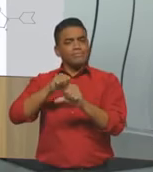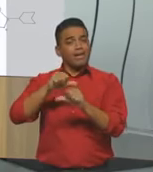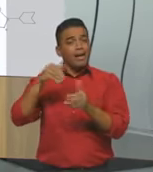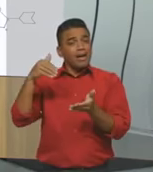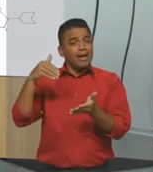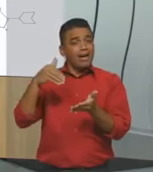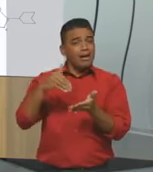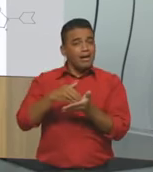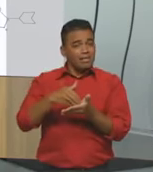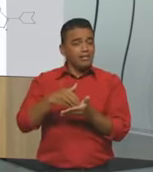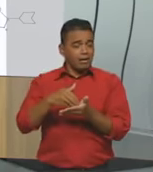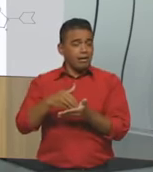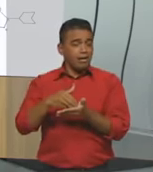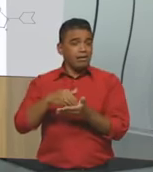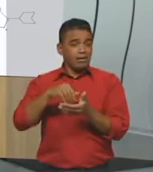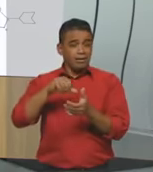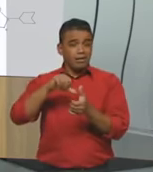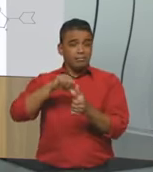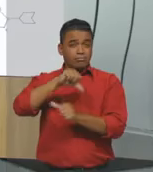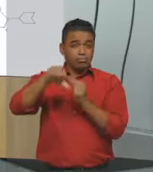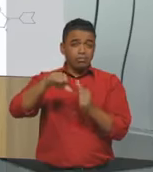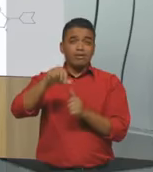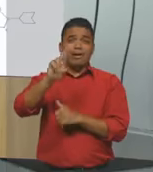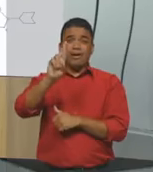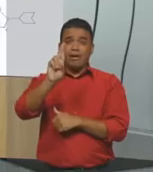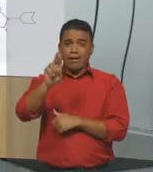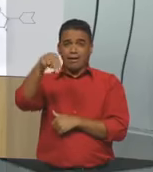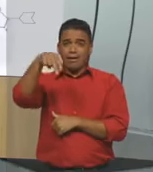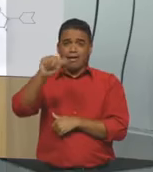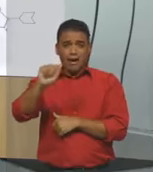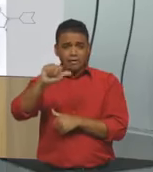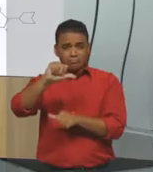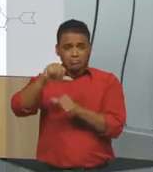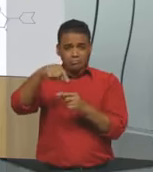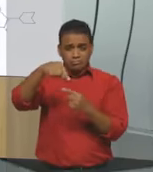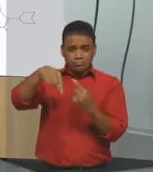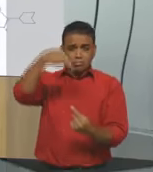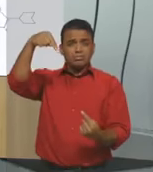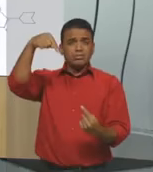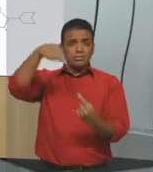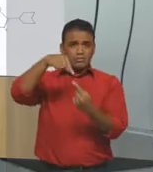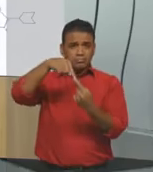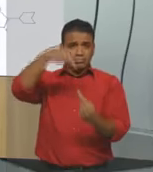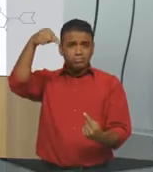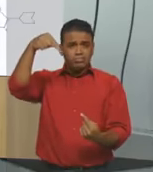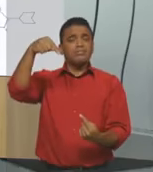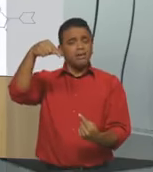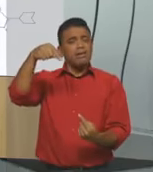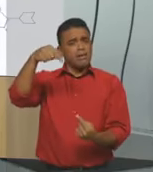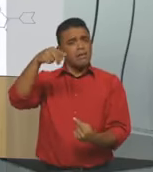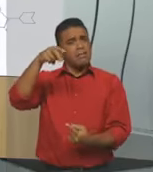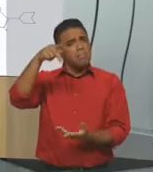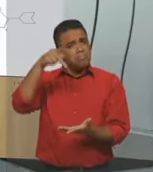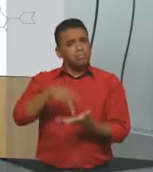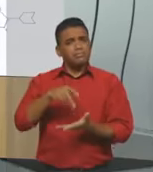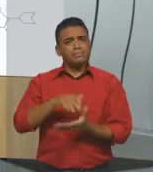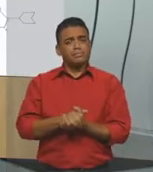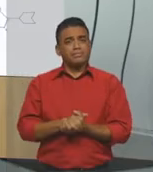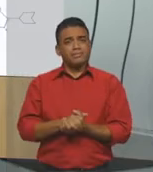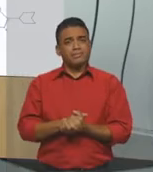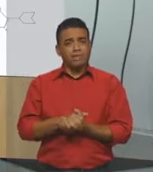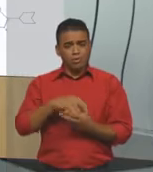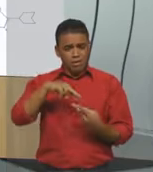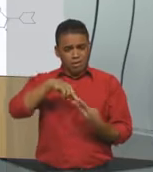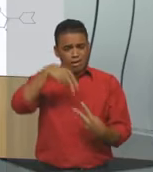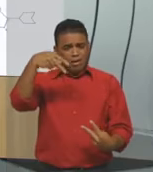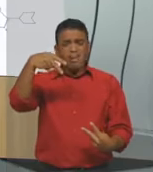RNA funcional. Por quê? Existem fragmentos do nosso DNA que vão possuir alguns genes que são